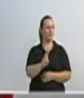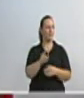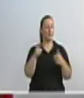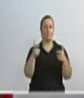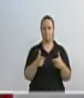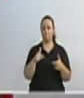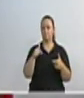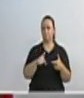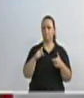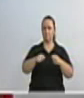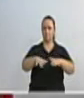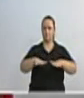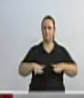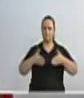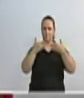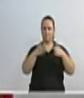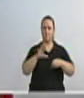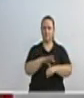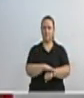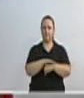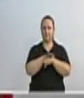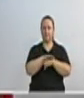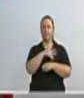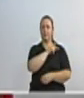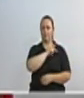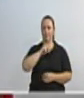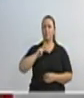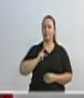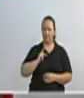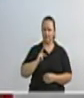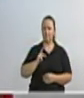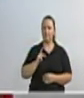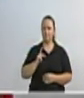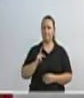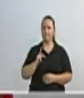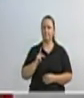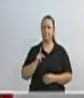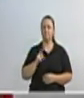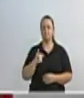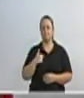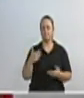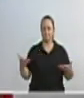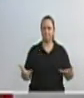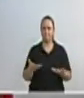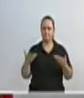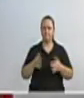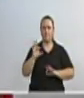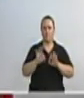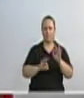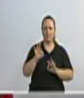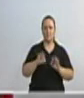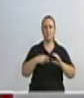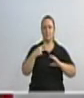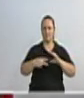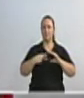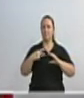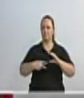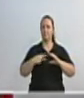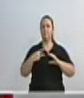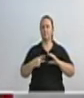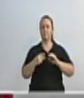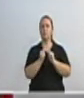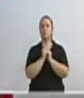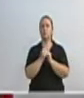audiência pública sobre segurança pública, né, promovida pela Câmara aqui,